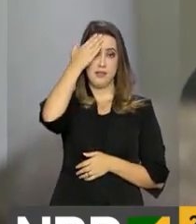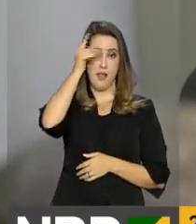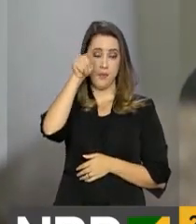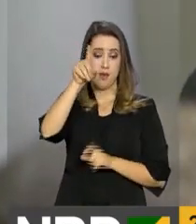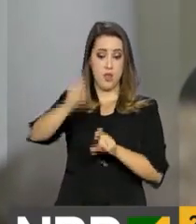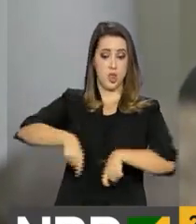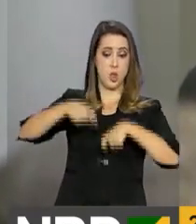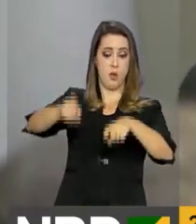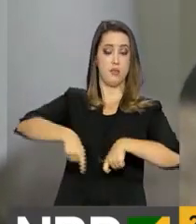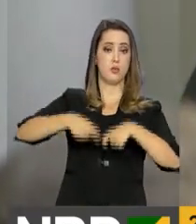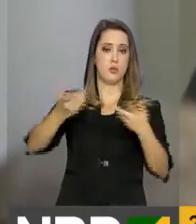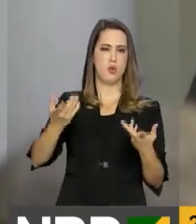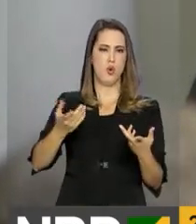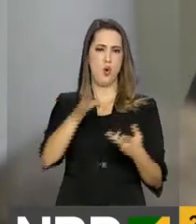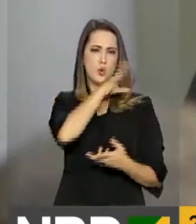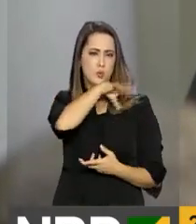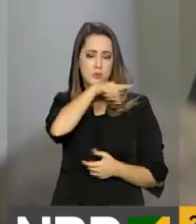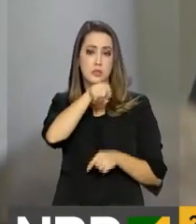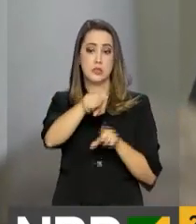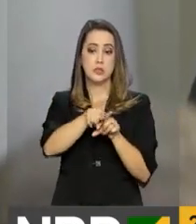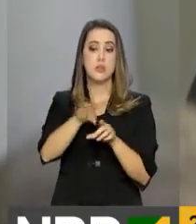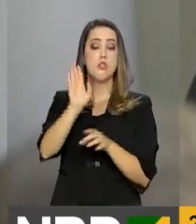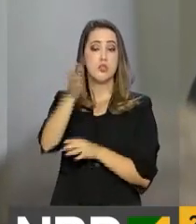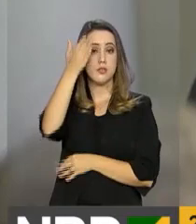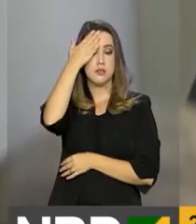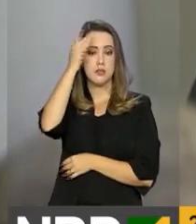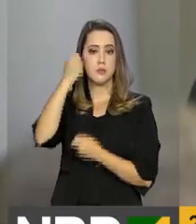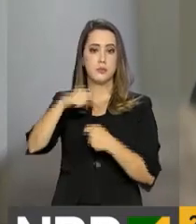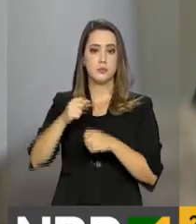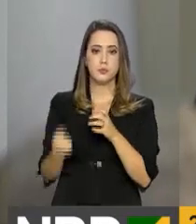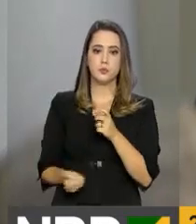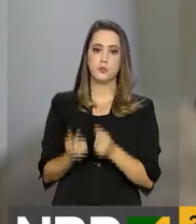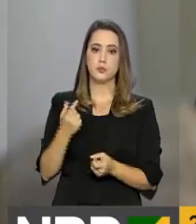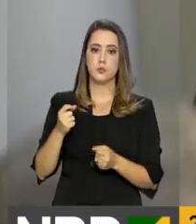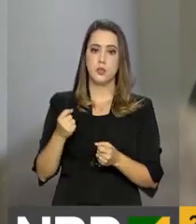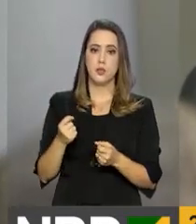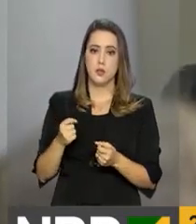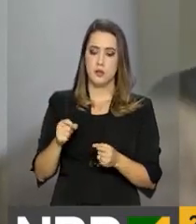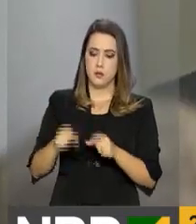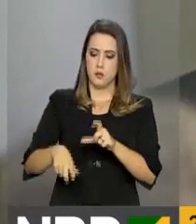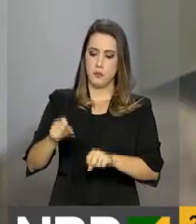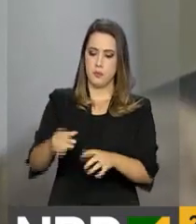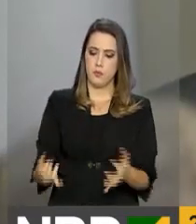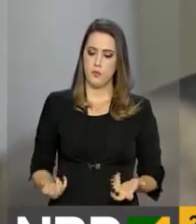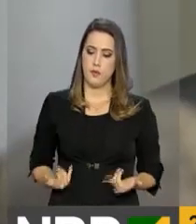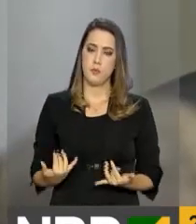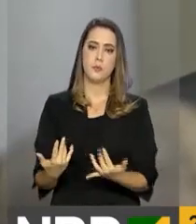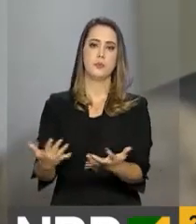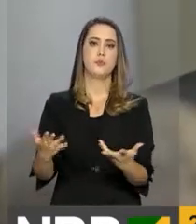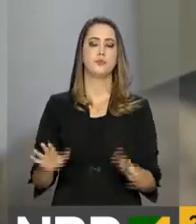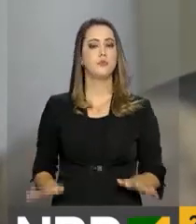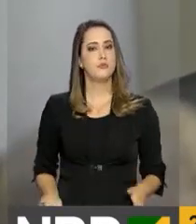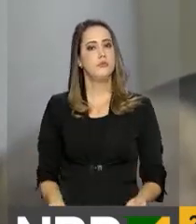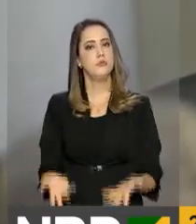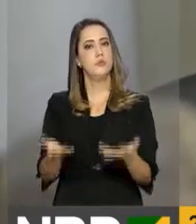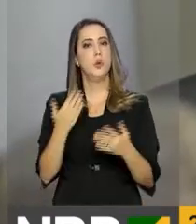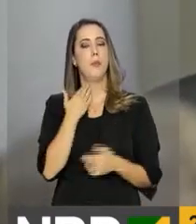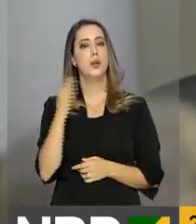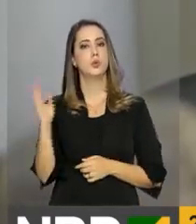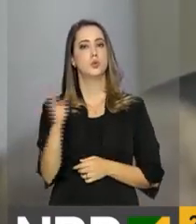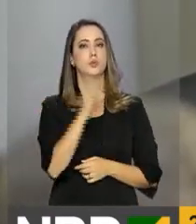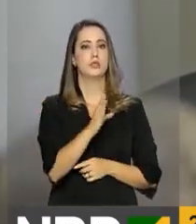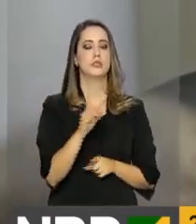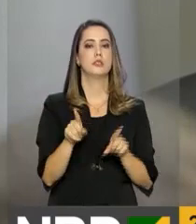agricultura, sabem o que o agronegócio e a agricultura têm produzido pelo país. Com os incentivos que nós damos via Banco do Brasil,